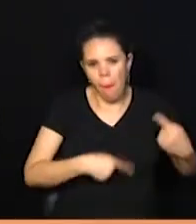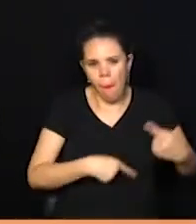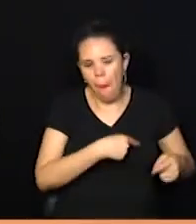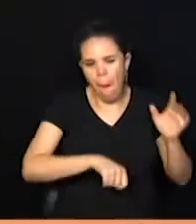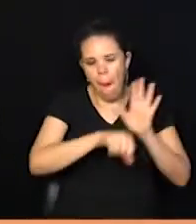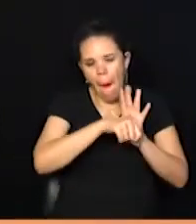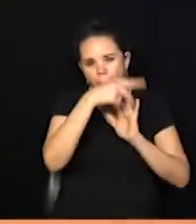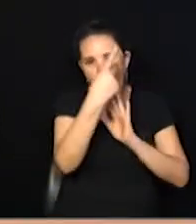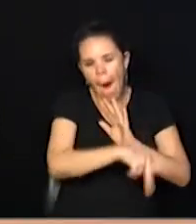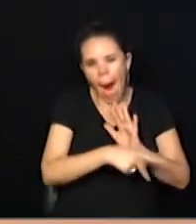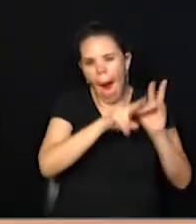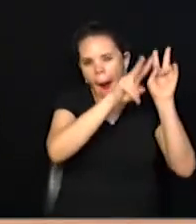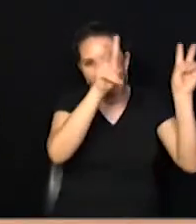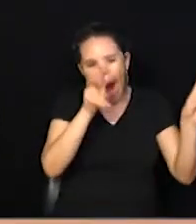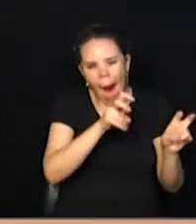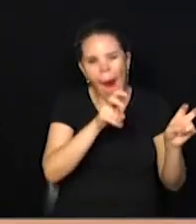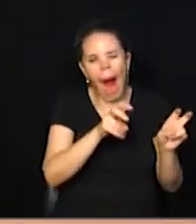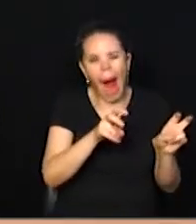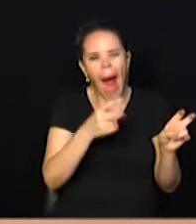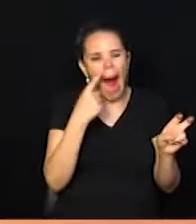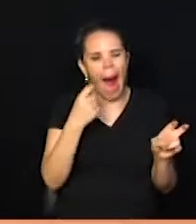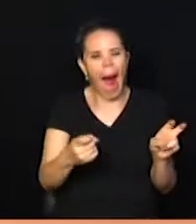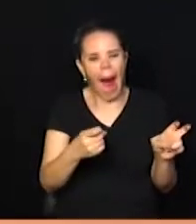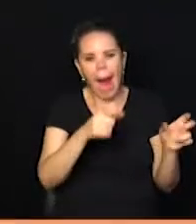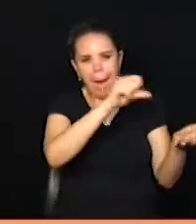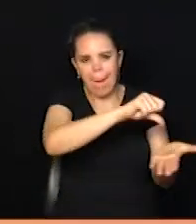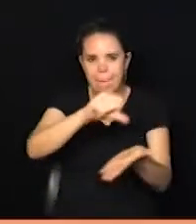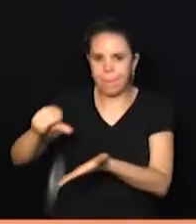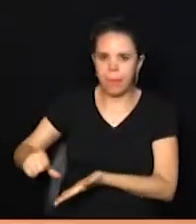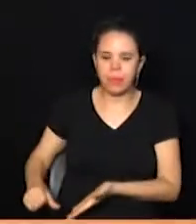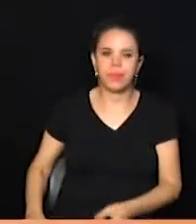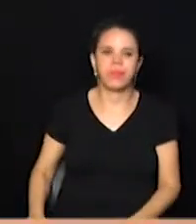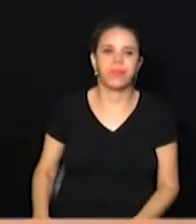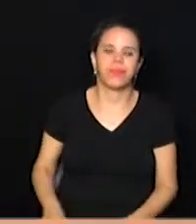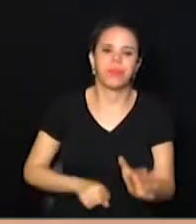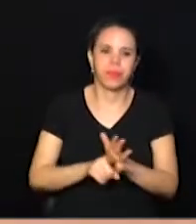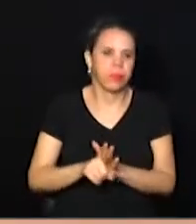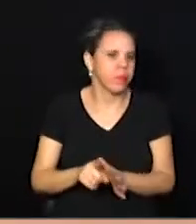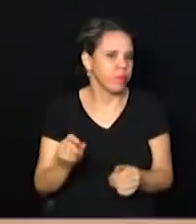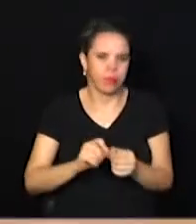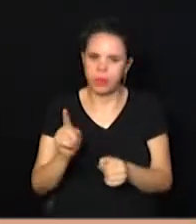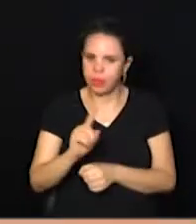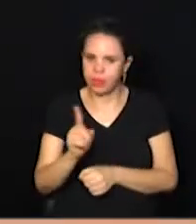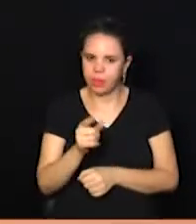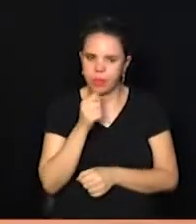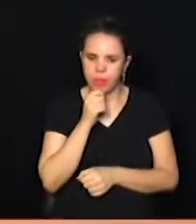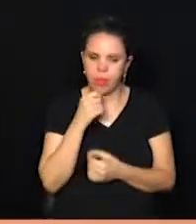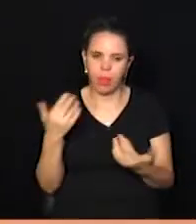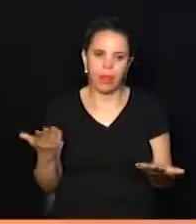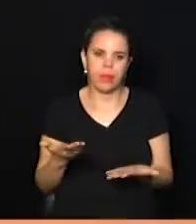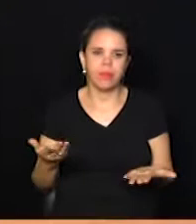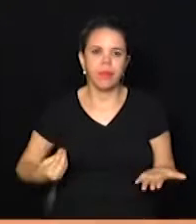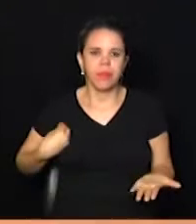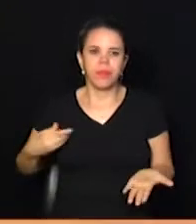crime, os aspectos de interesses locais, essa investigação não foi feita. E agora a gente está